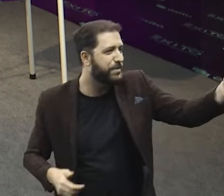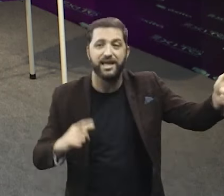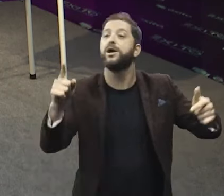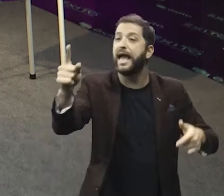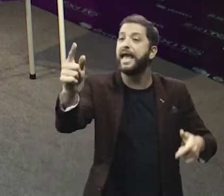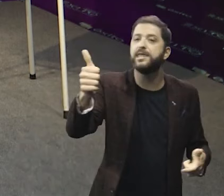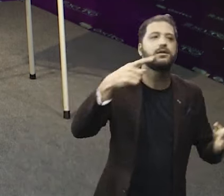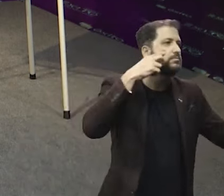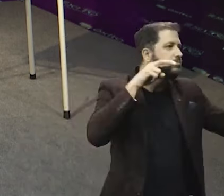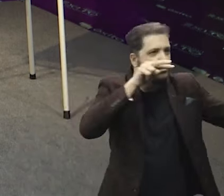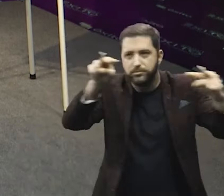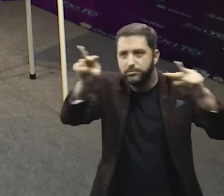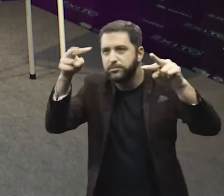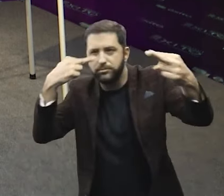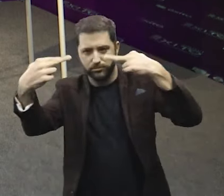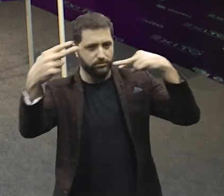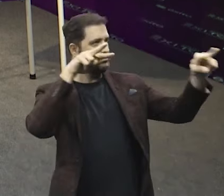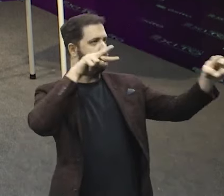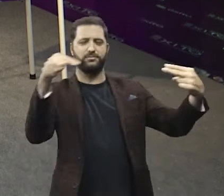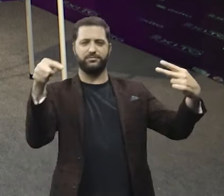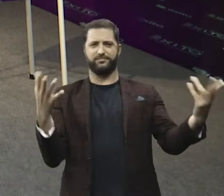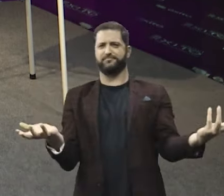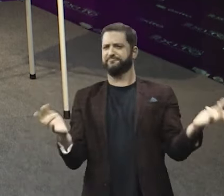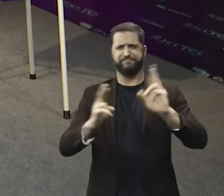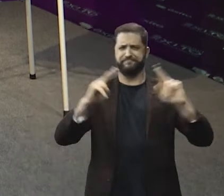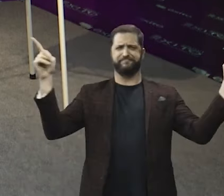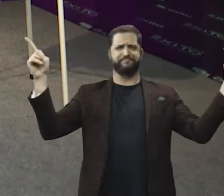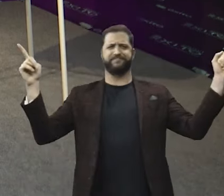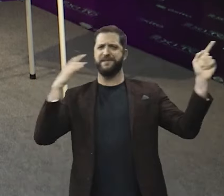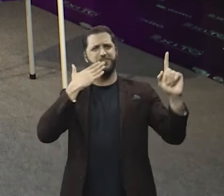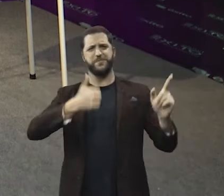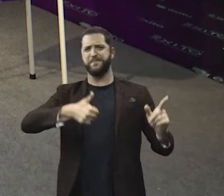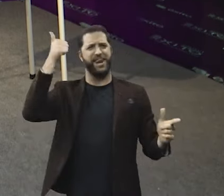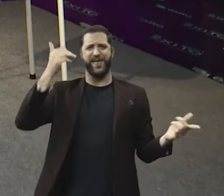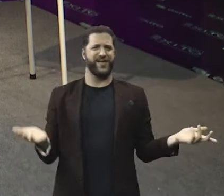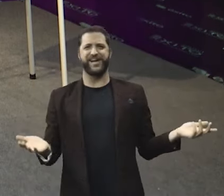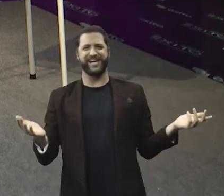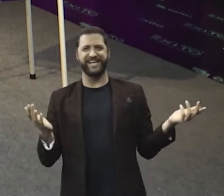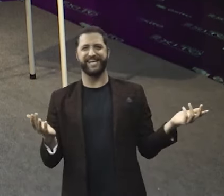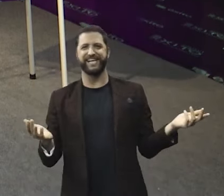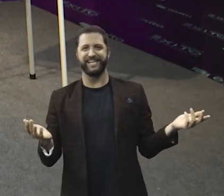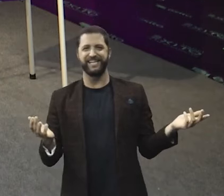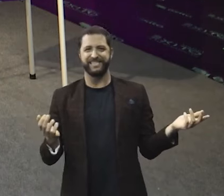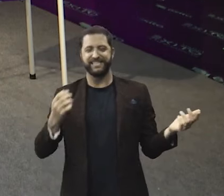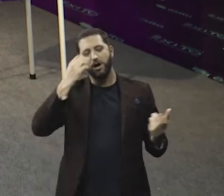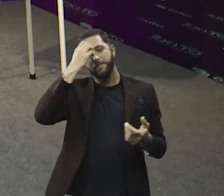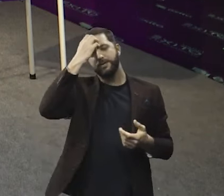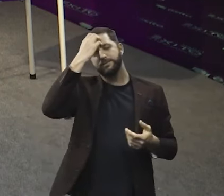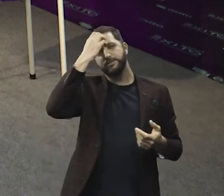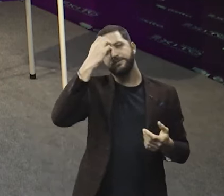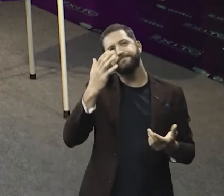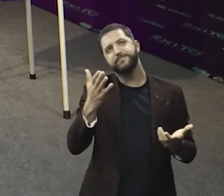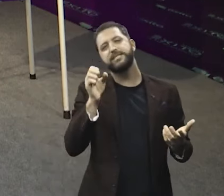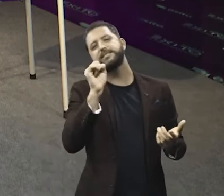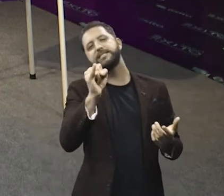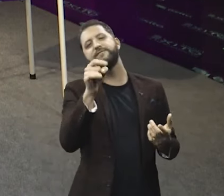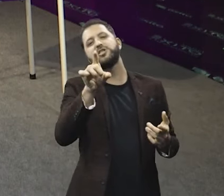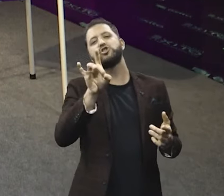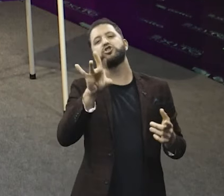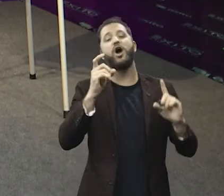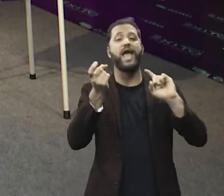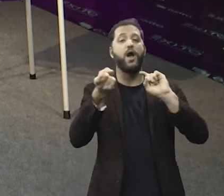que vai te trazer uma realidade humana Então isso é legal isso é show agora Digamos que você só faz reuniões agora